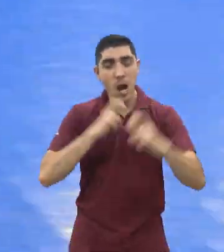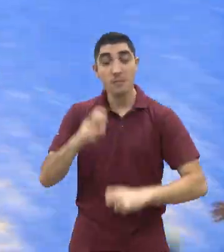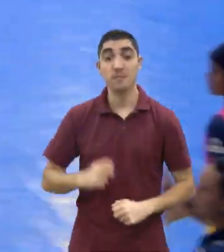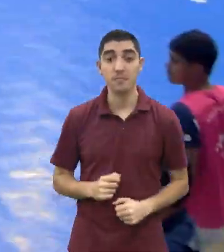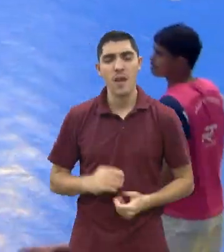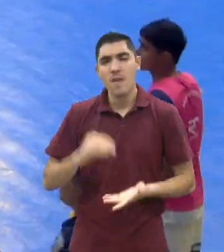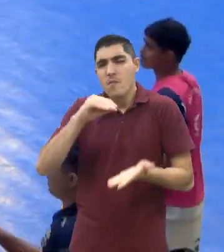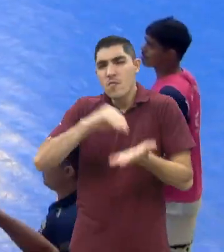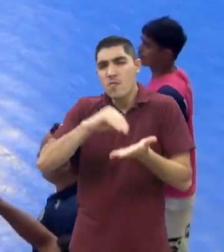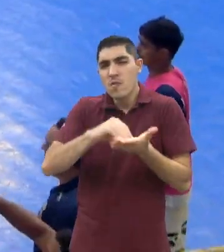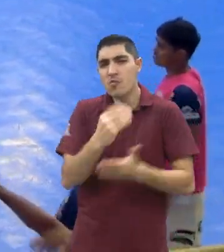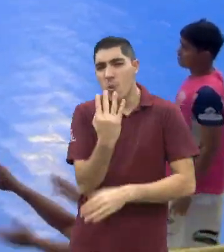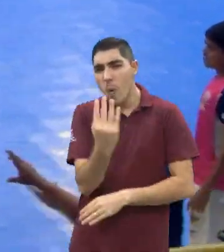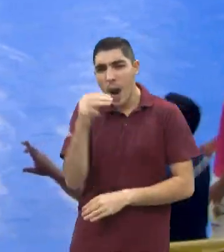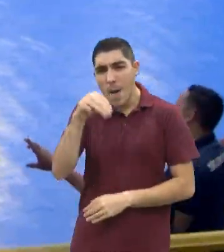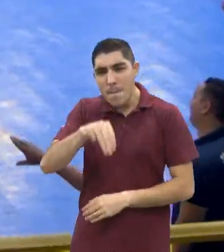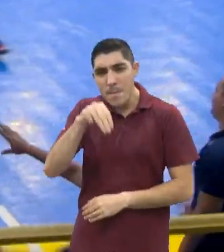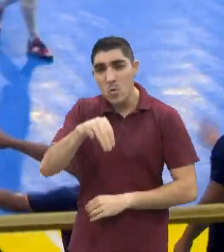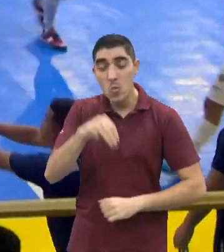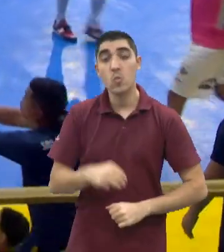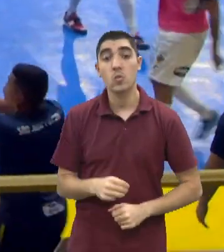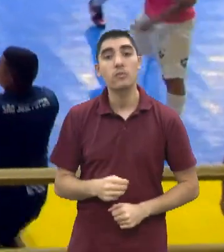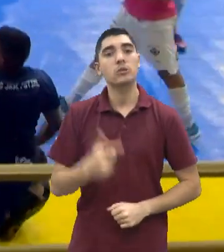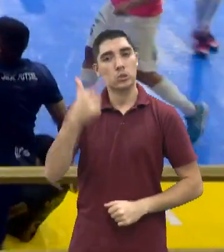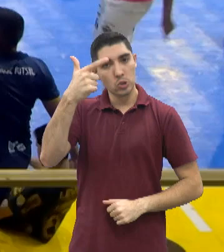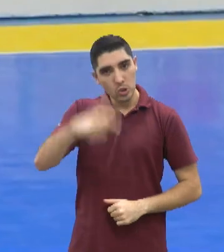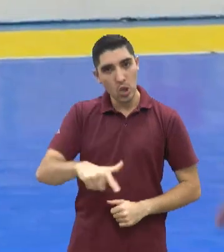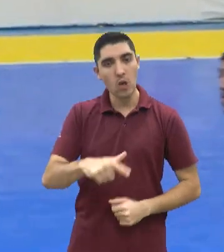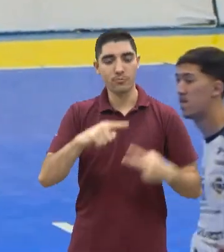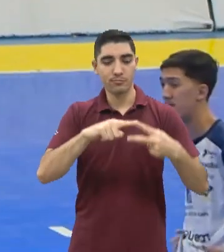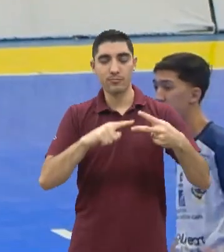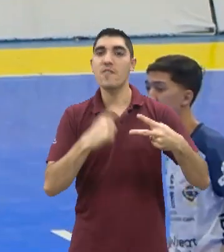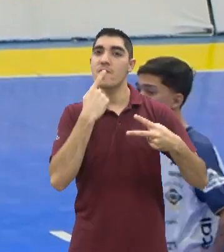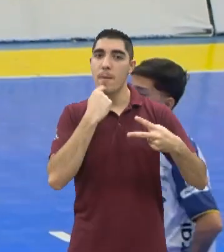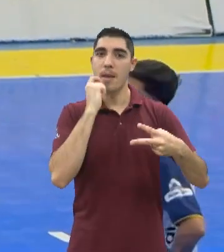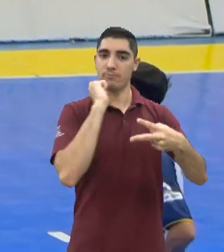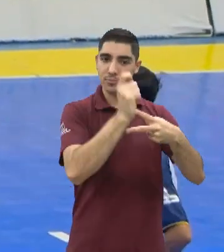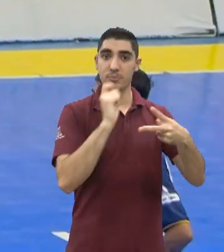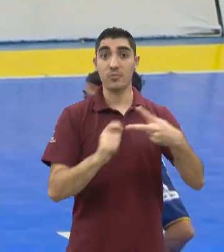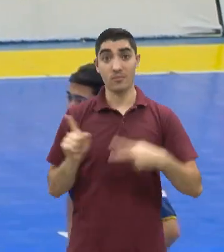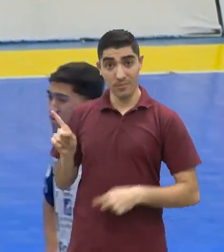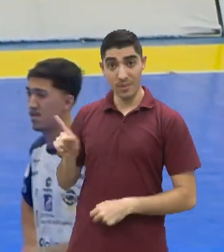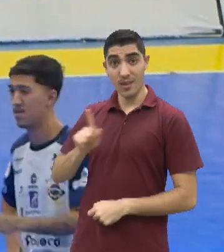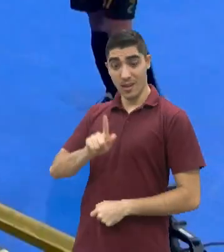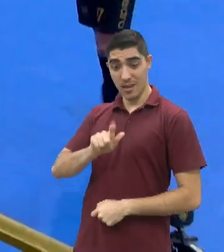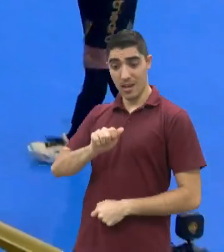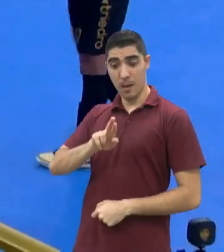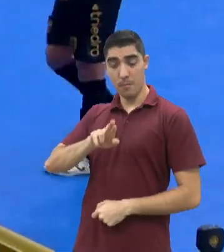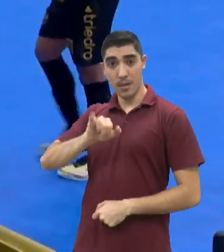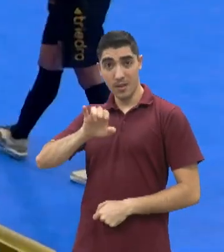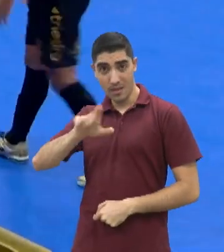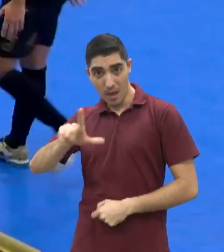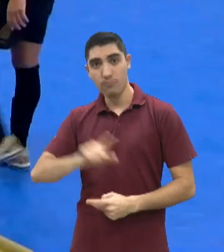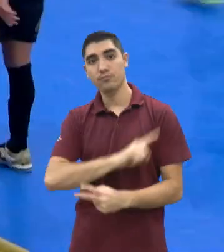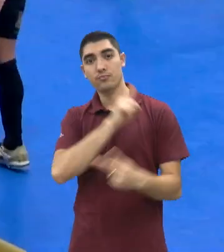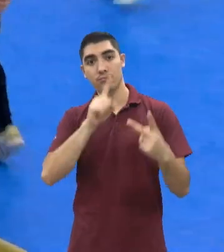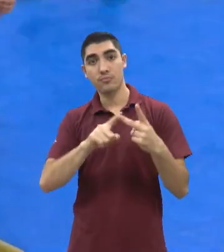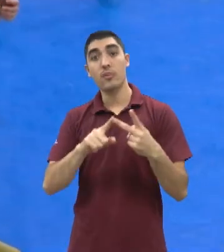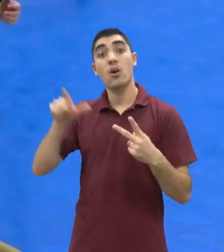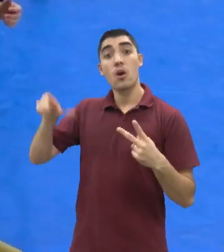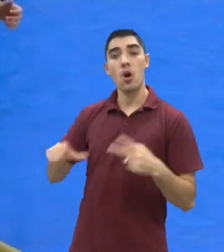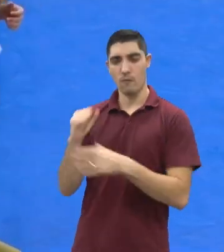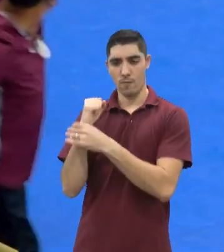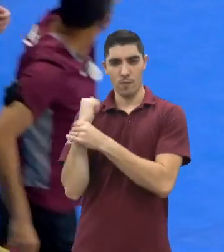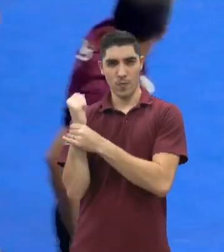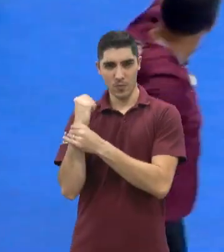Faltando 4 minutos e 35, mais 2 cartões vermelhos. Um para o Gabriel Soares, do São José, e o outro para o